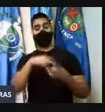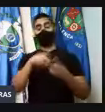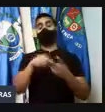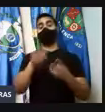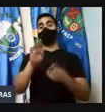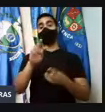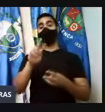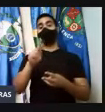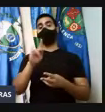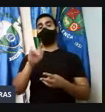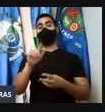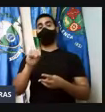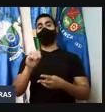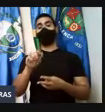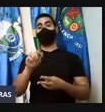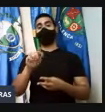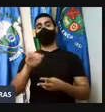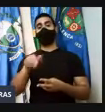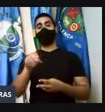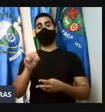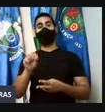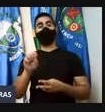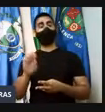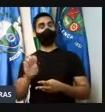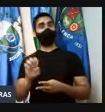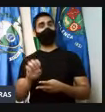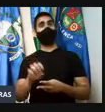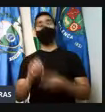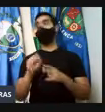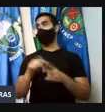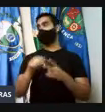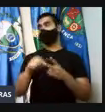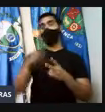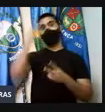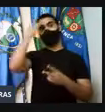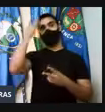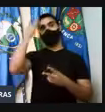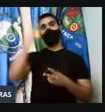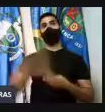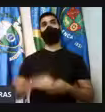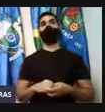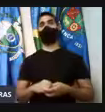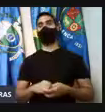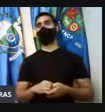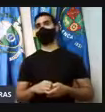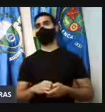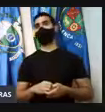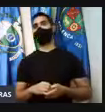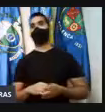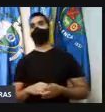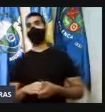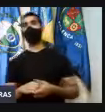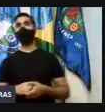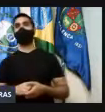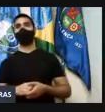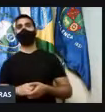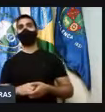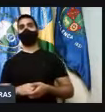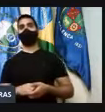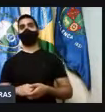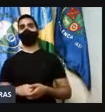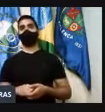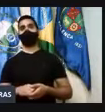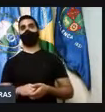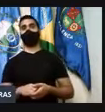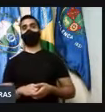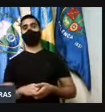do hospital escola. Pois não, vereadora? Só um minutinho. a